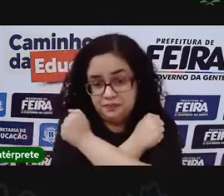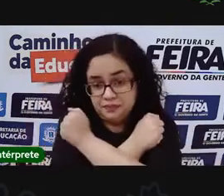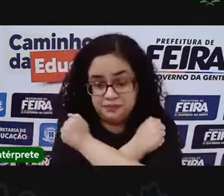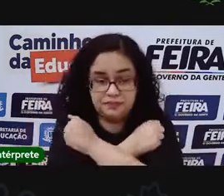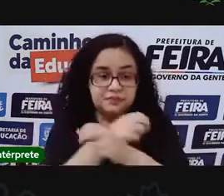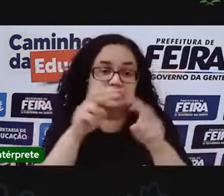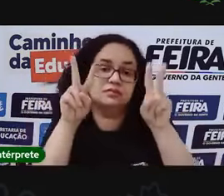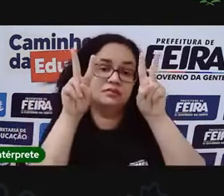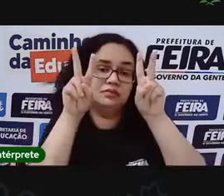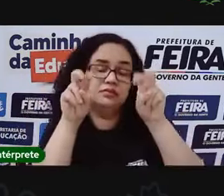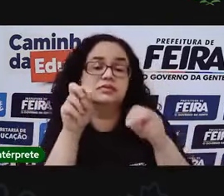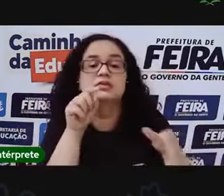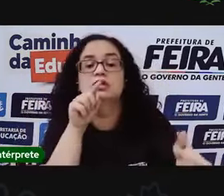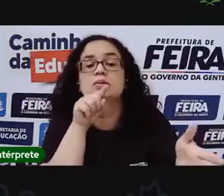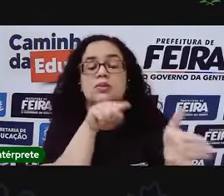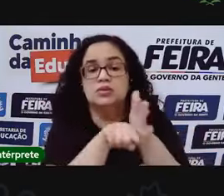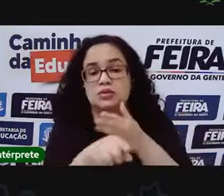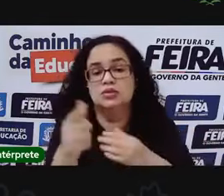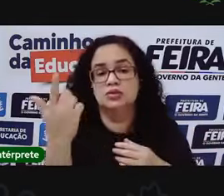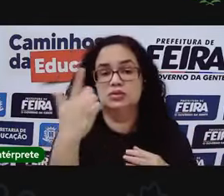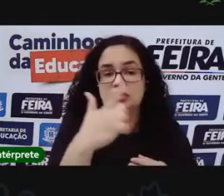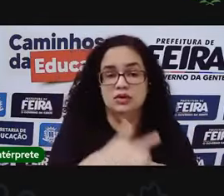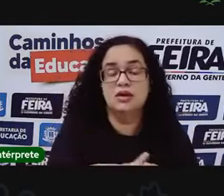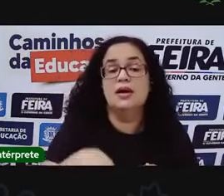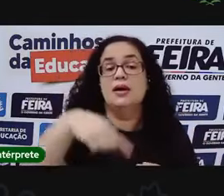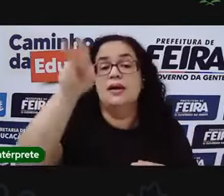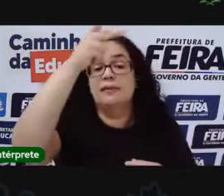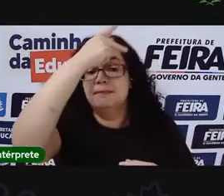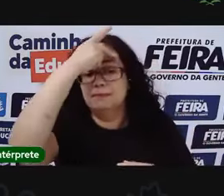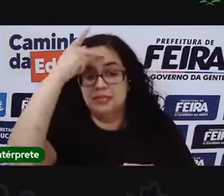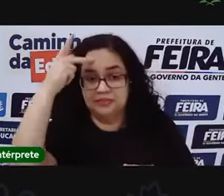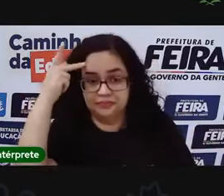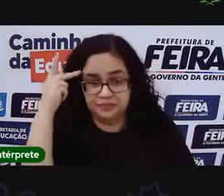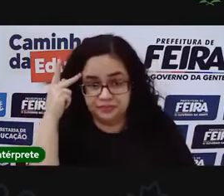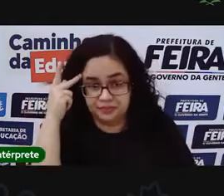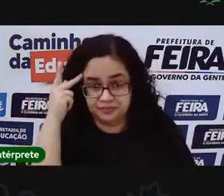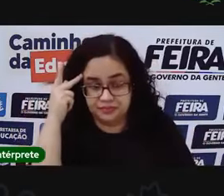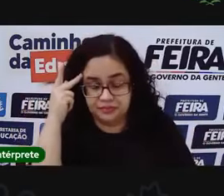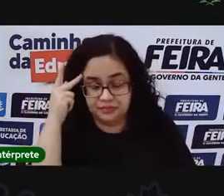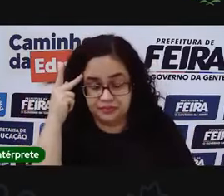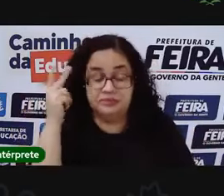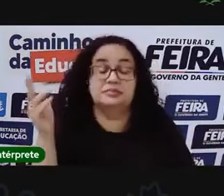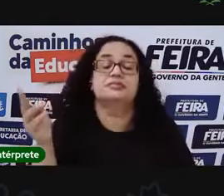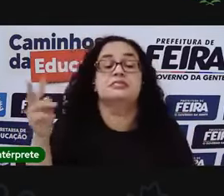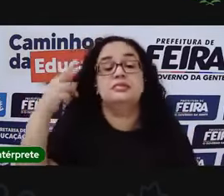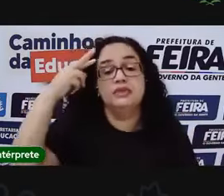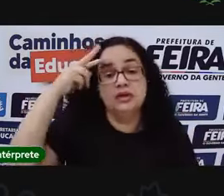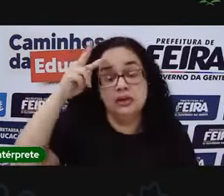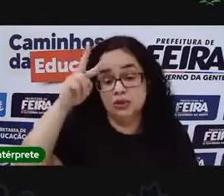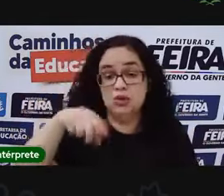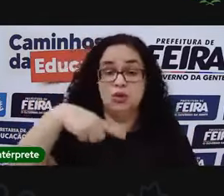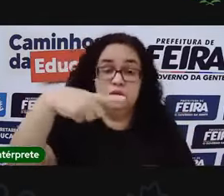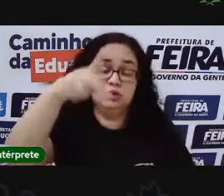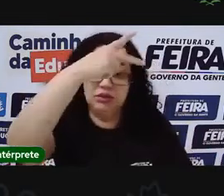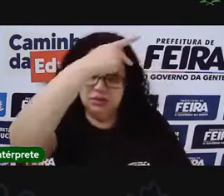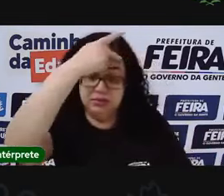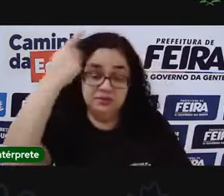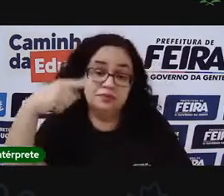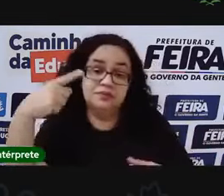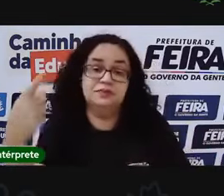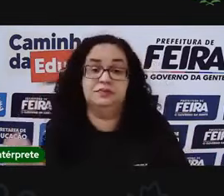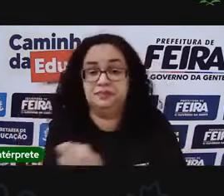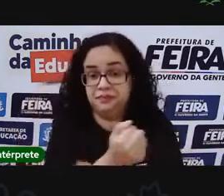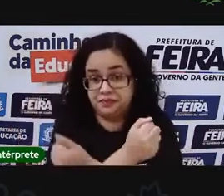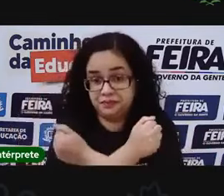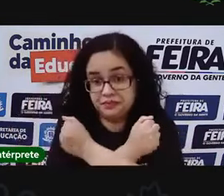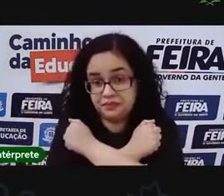estava perguntando de novo, está entrando gente depois. Então, a gente está lembrando, eu e o outro para além do abraço.